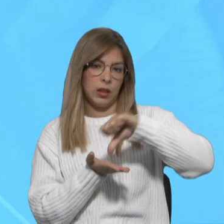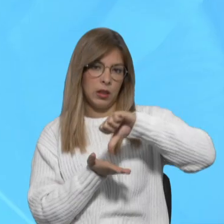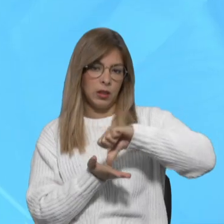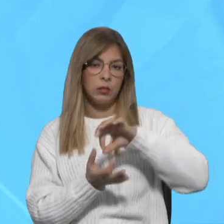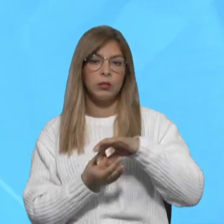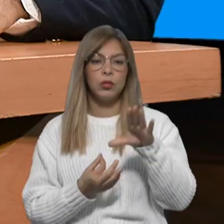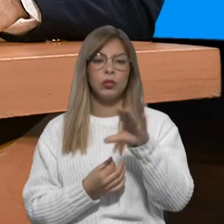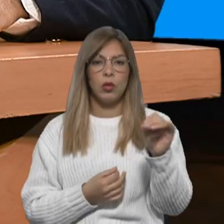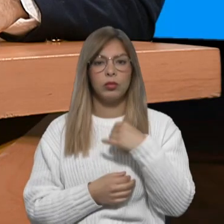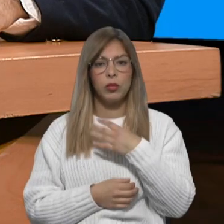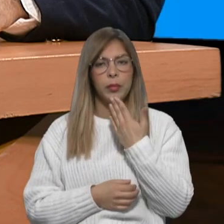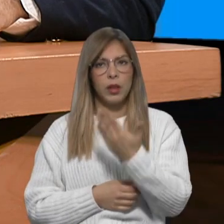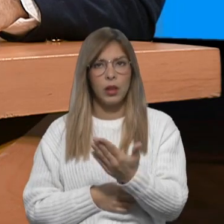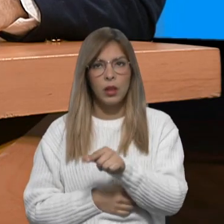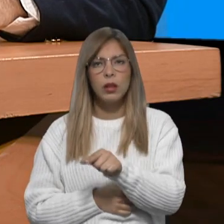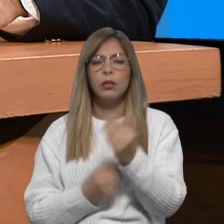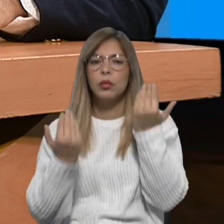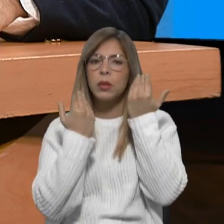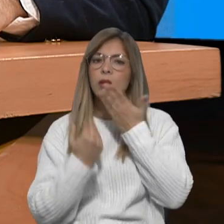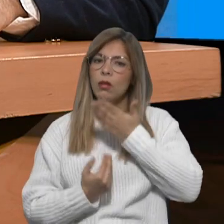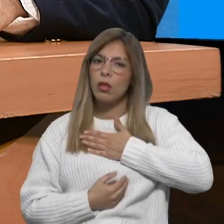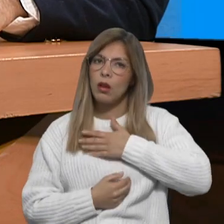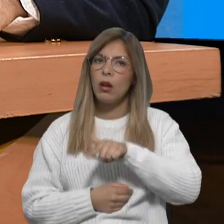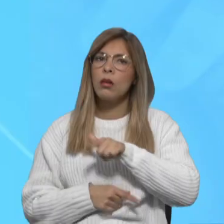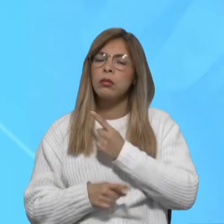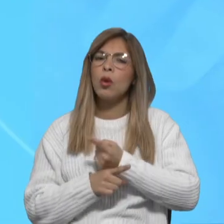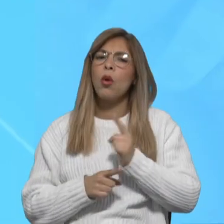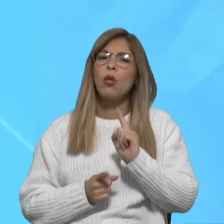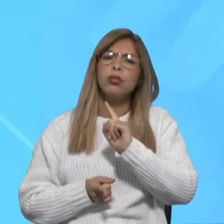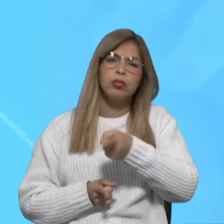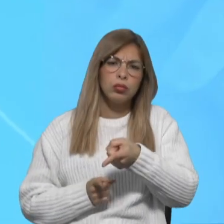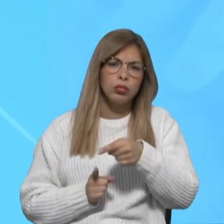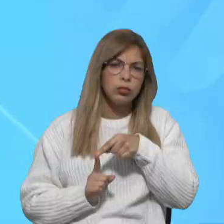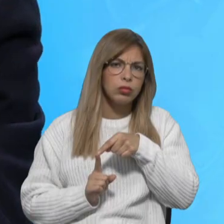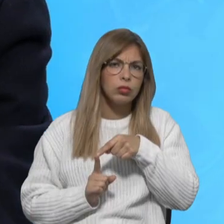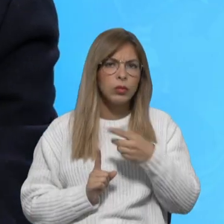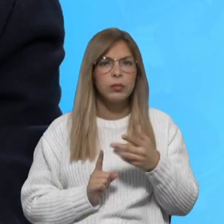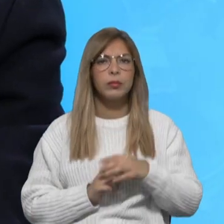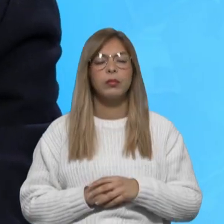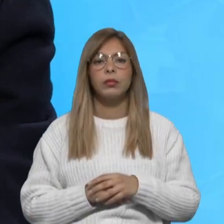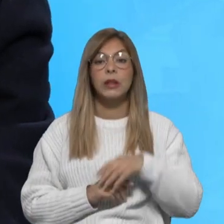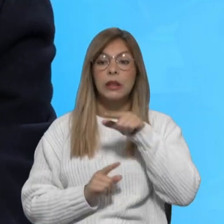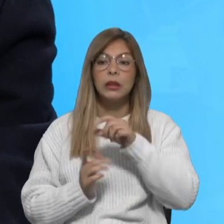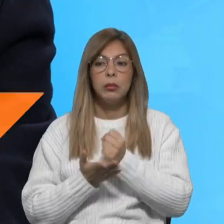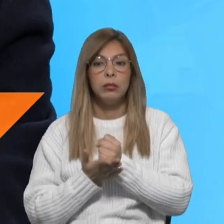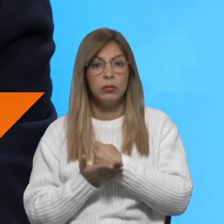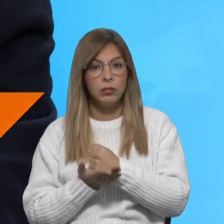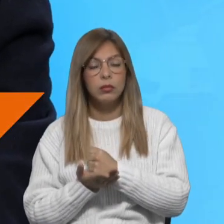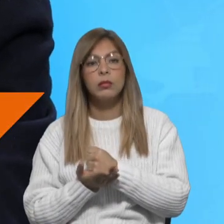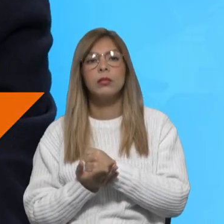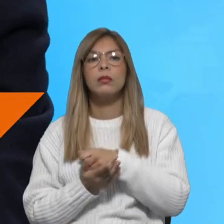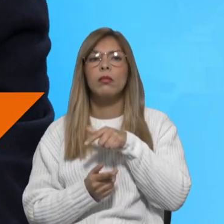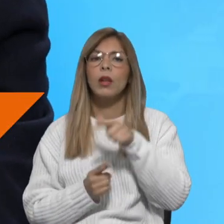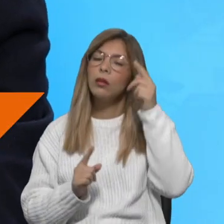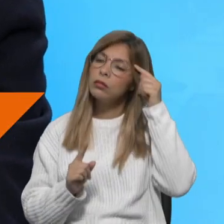Cardoso pedia-lhe que nos informasse desde já que praça é esta. Bom, esta praça pretende-se que seja um ponto de